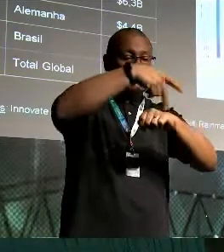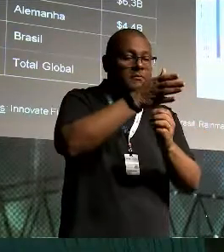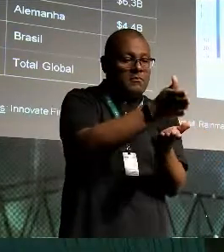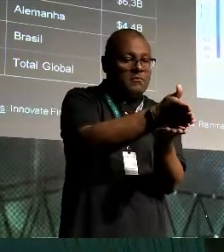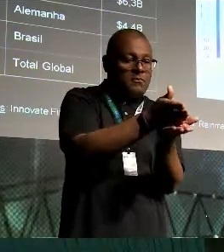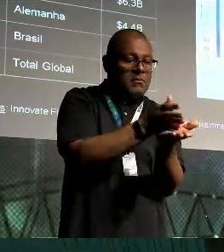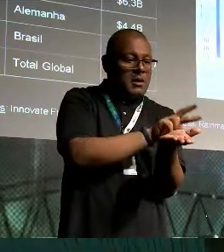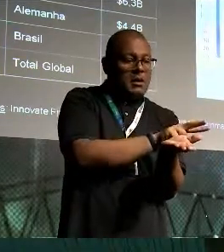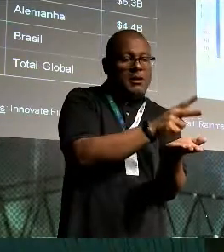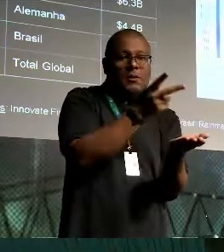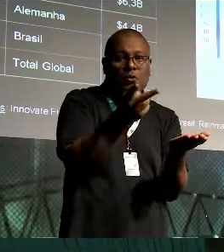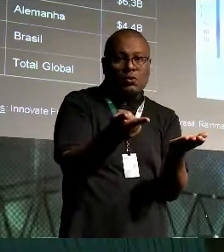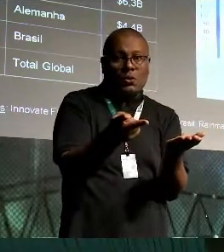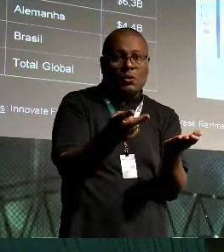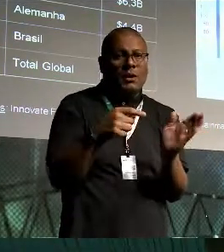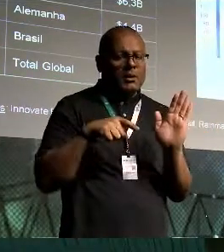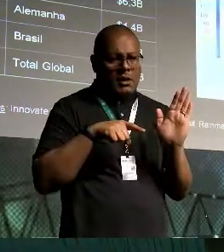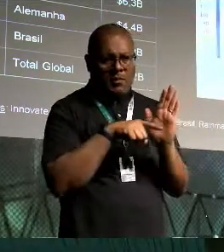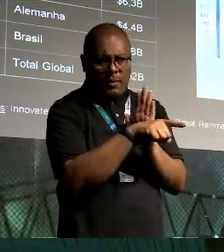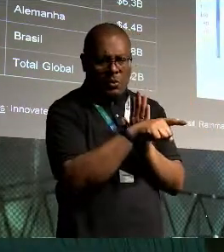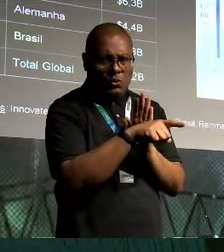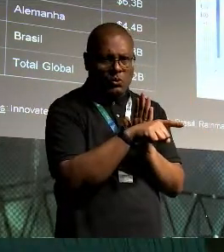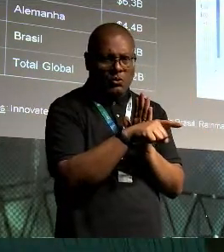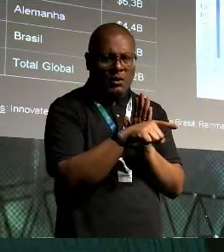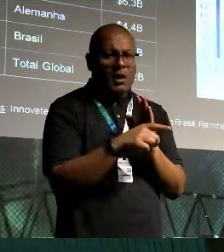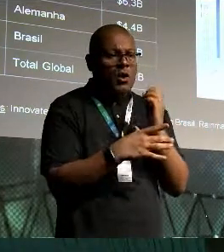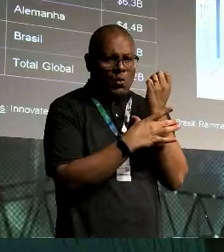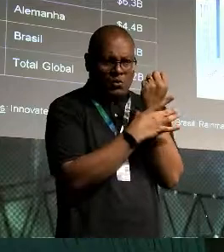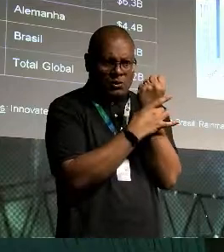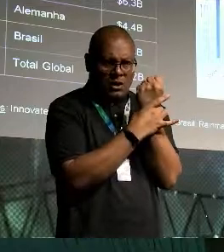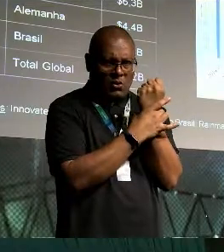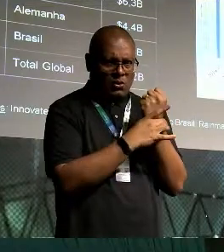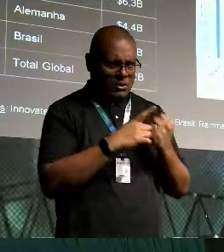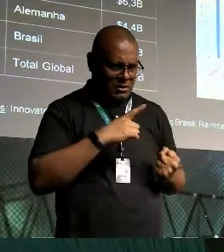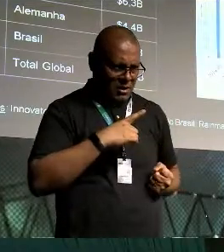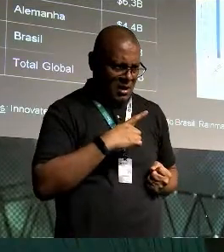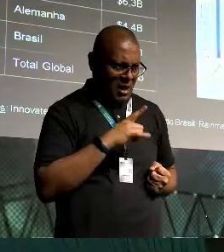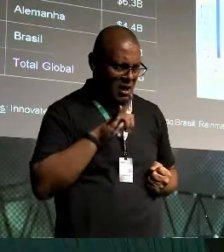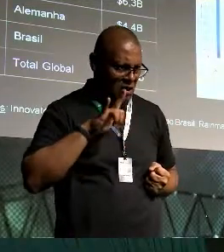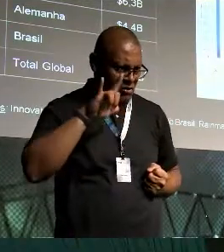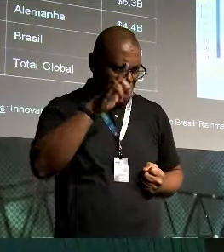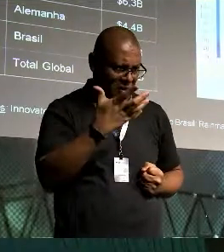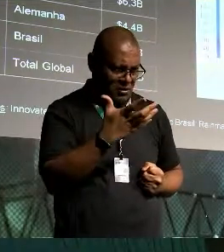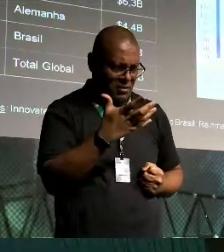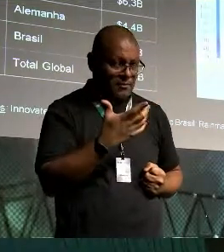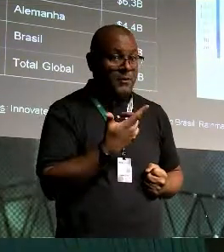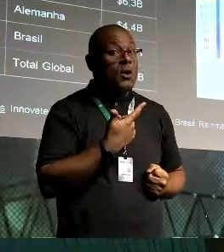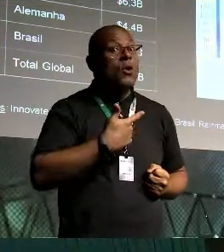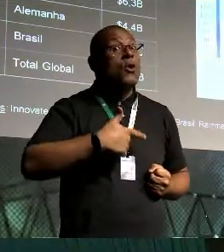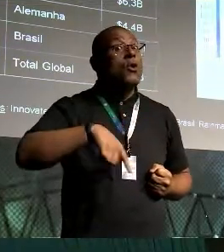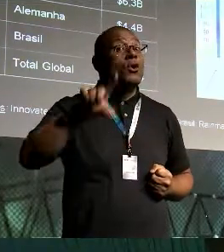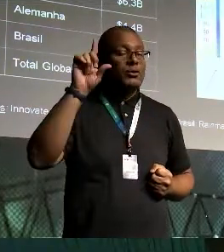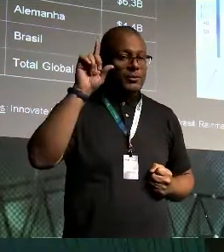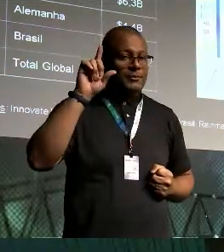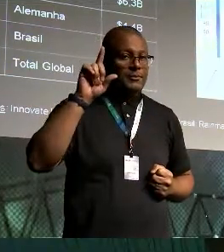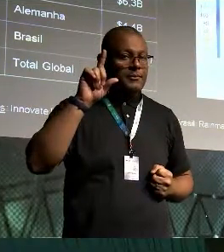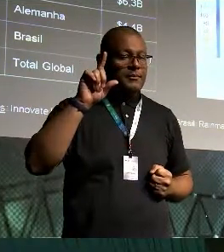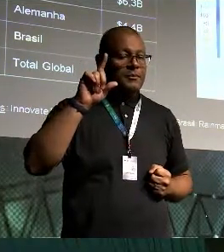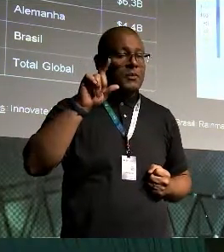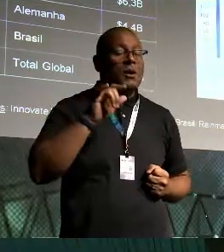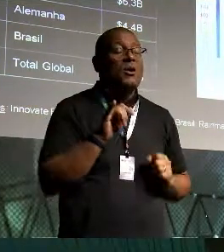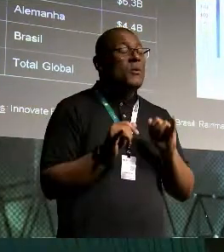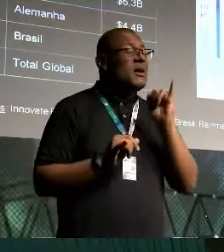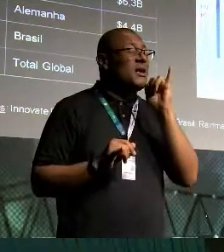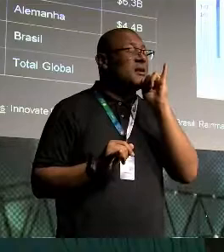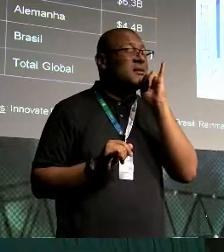naquele momento, pergunta se ele quer ativar um seguro de viagem. A gente, no Embedded Lending, tem talvez o maior case